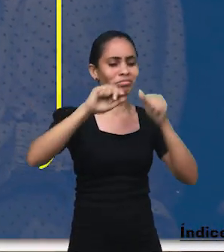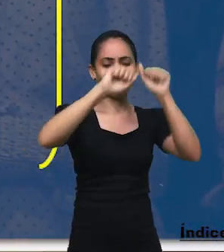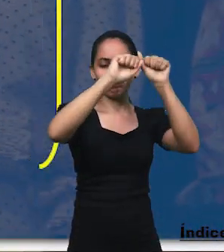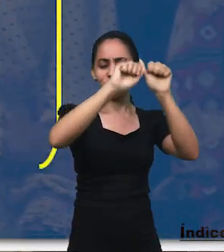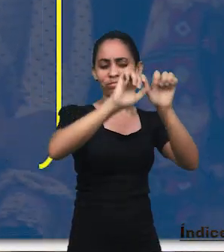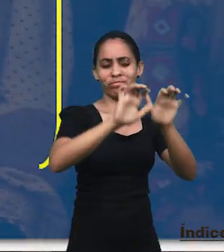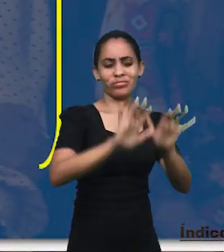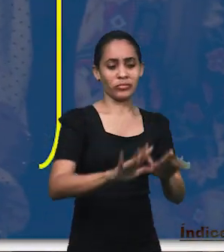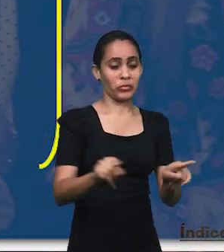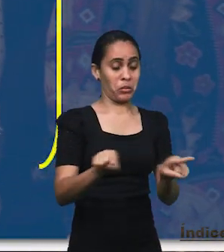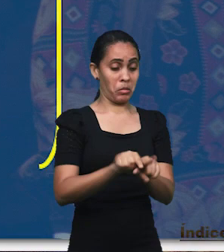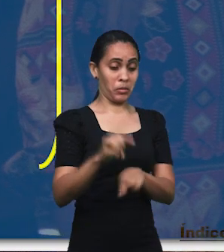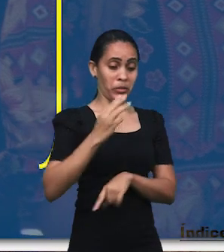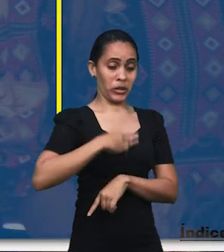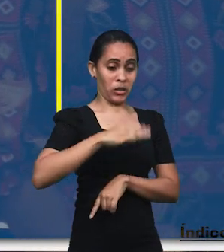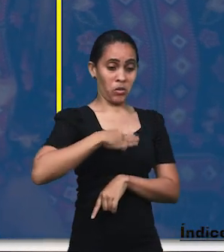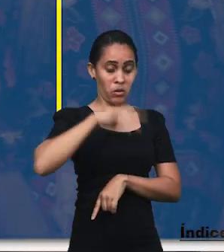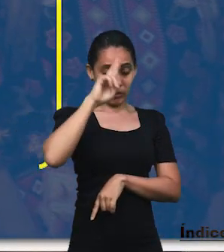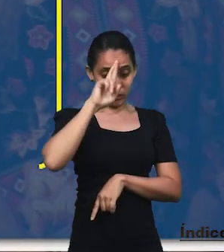Sempre